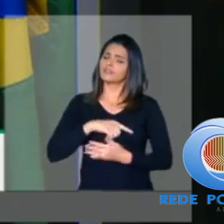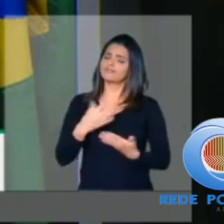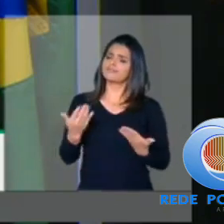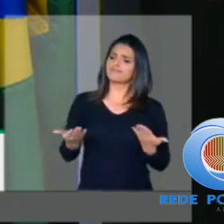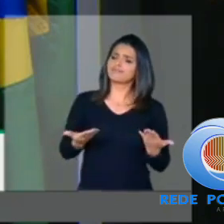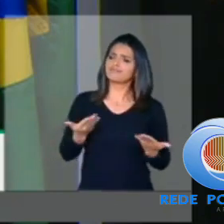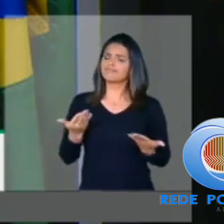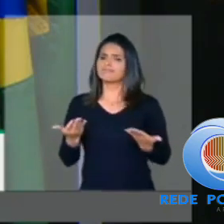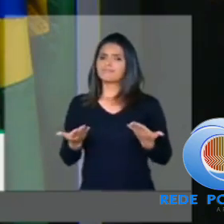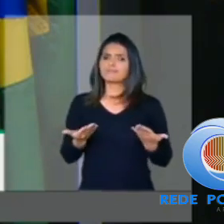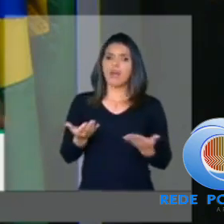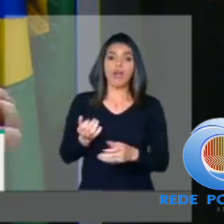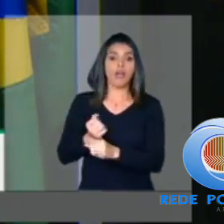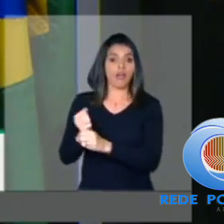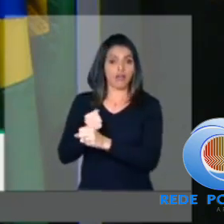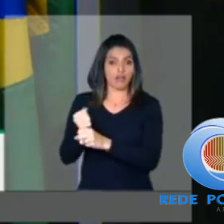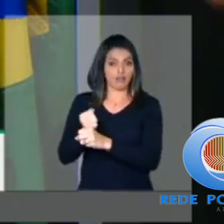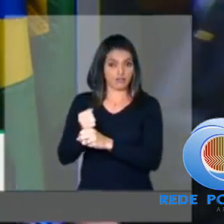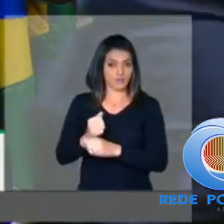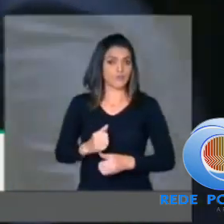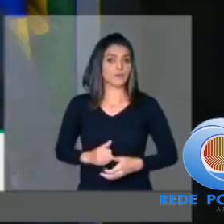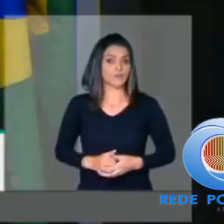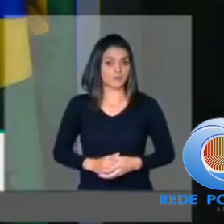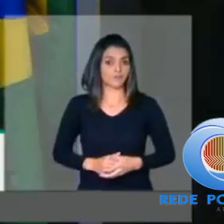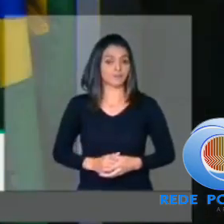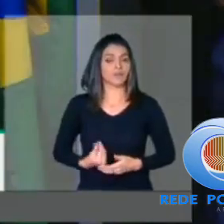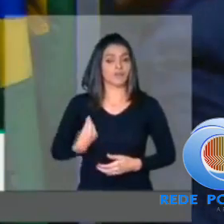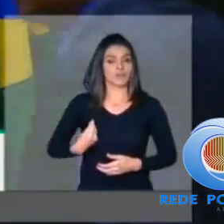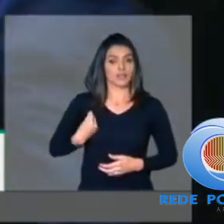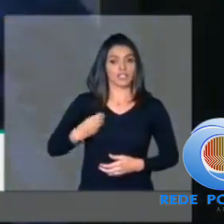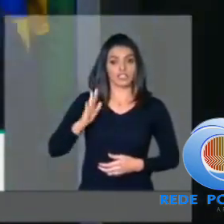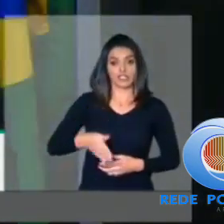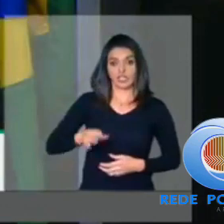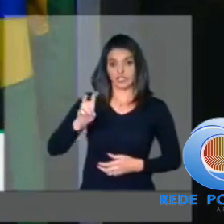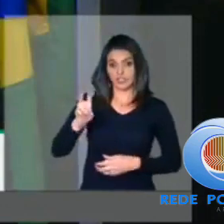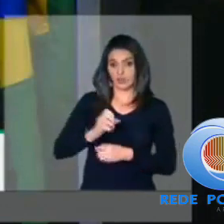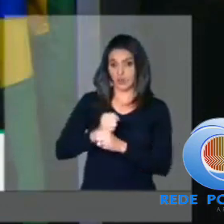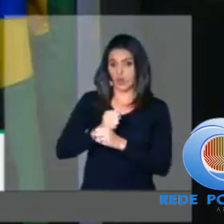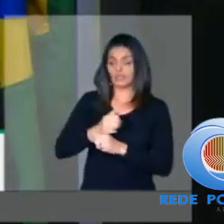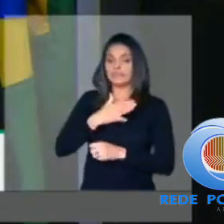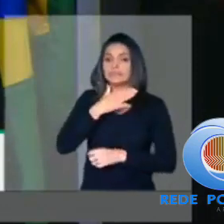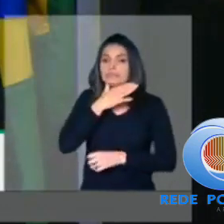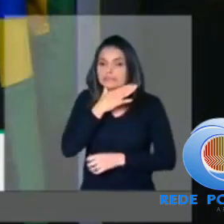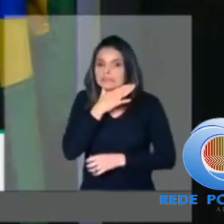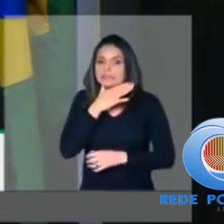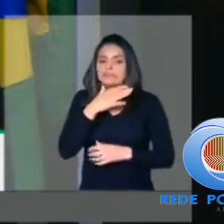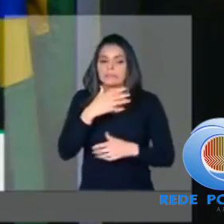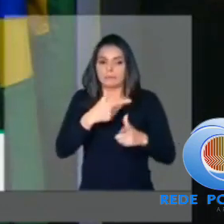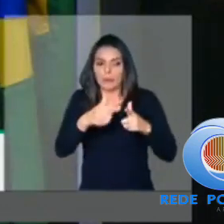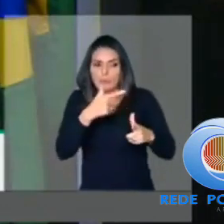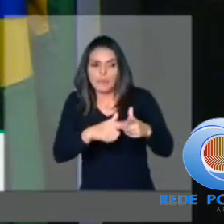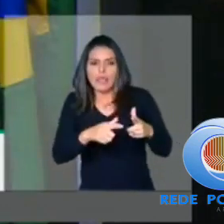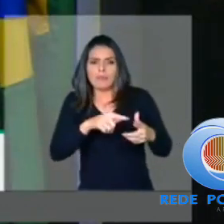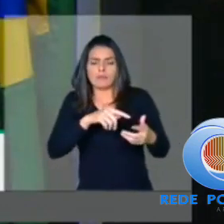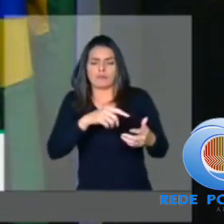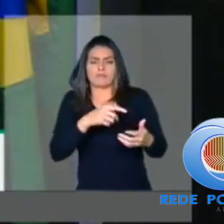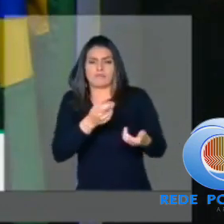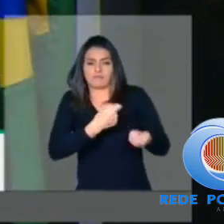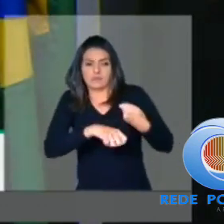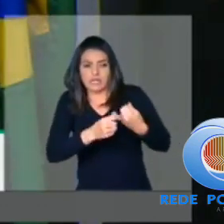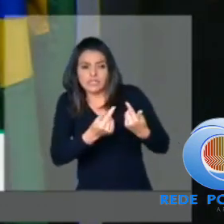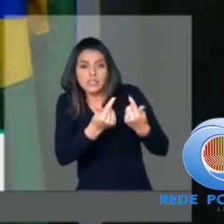muitos anos. Vivemos aí pelo menos 5 anos de recessão e precisamos ter